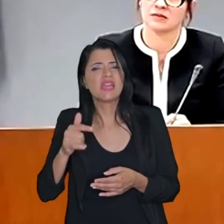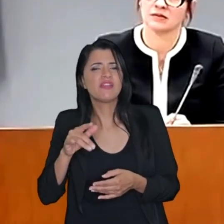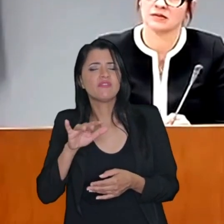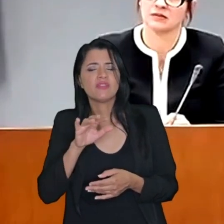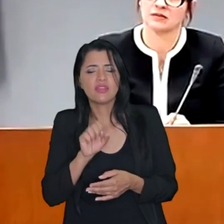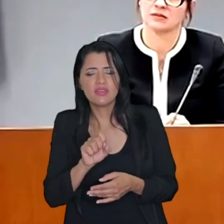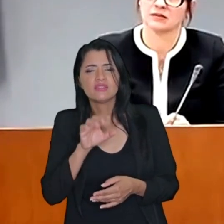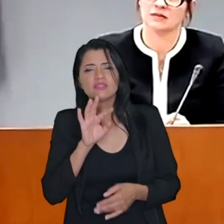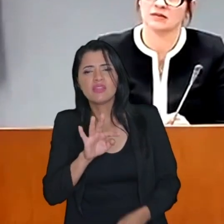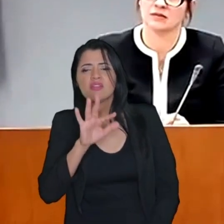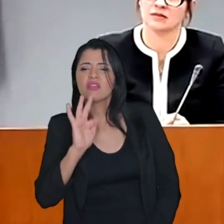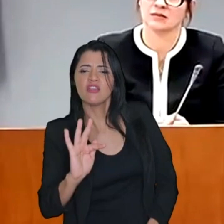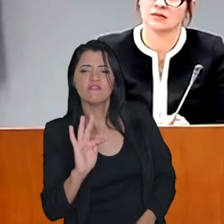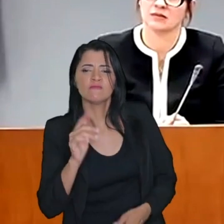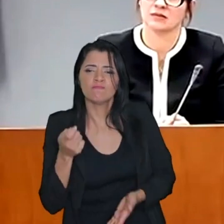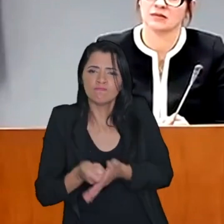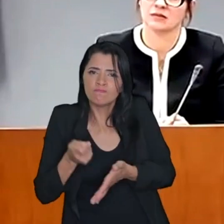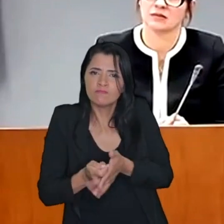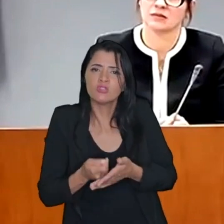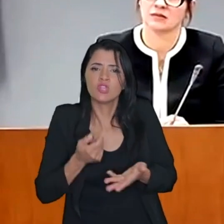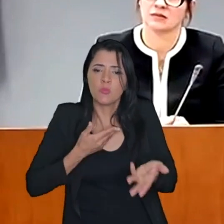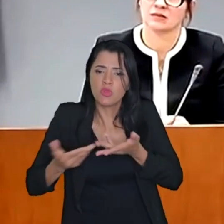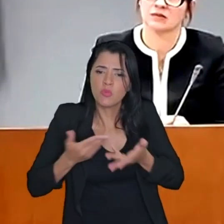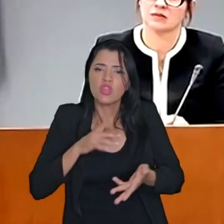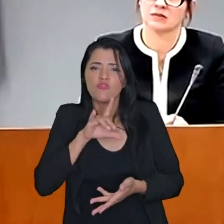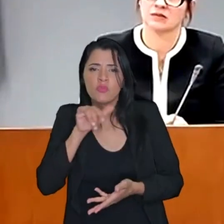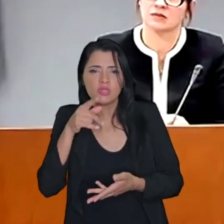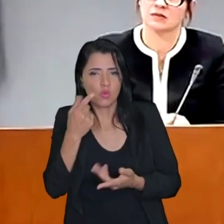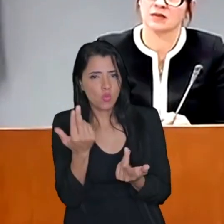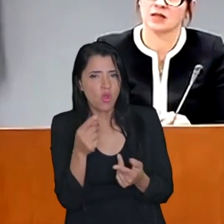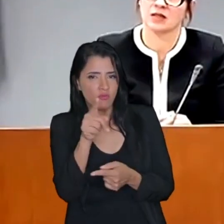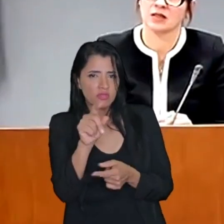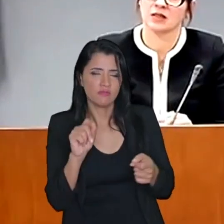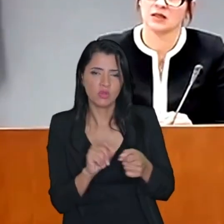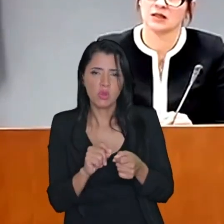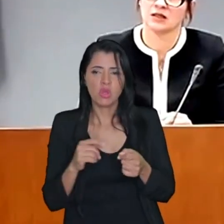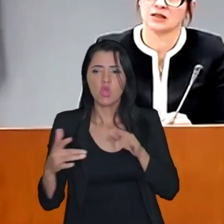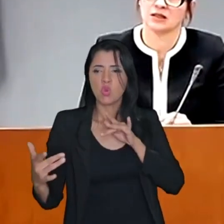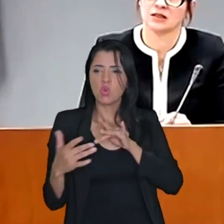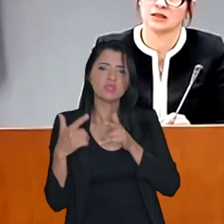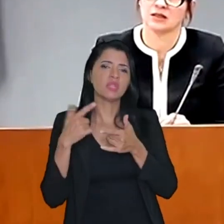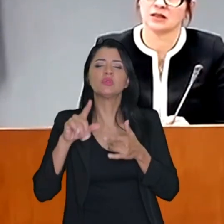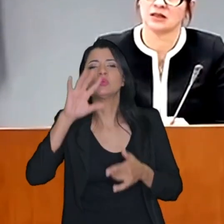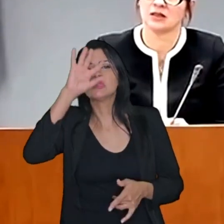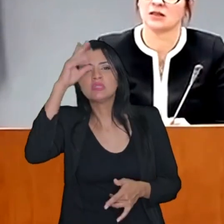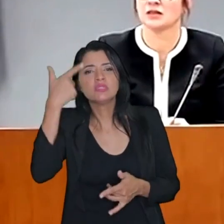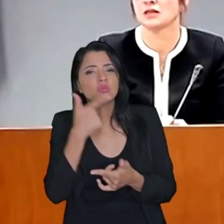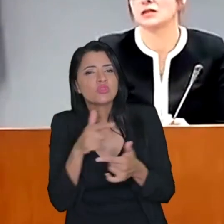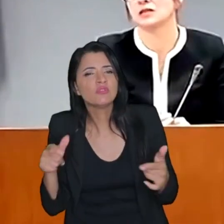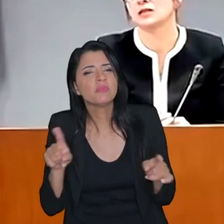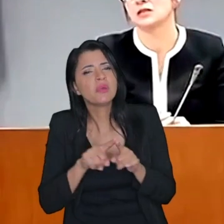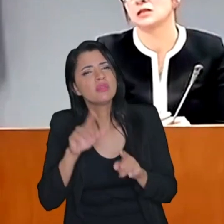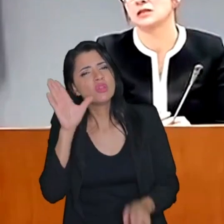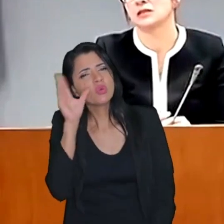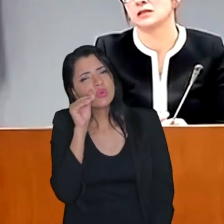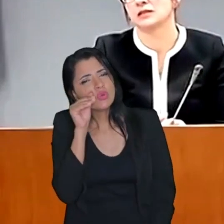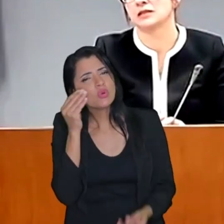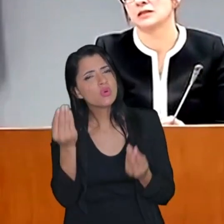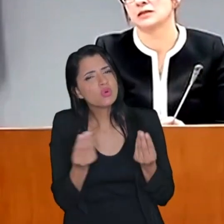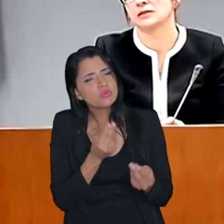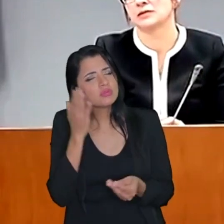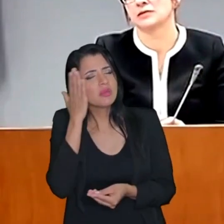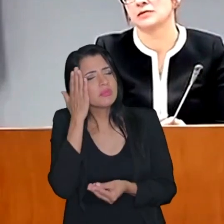exigindo também que o compartilhamento de dados seja feito textualmente, como a senhora disse. Eu não tive contato com essa decisão, mas eu fiquei curioso de